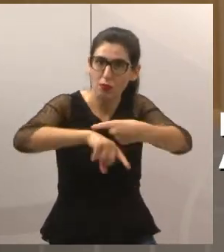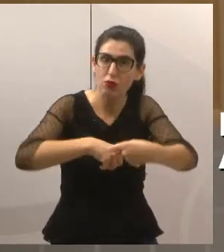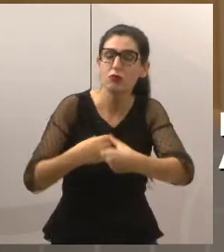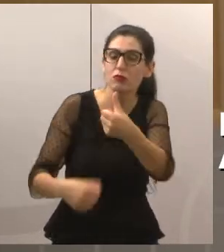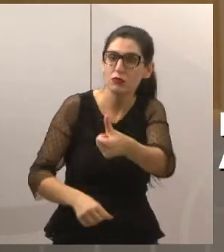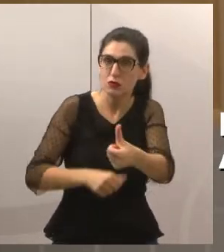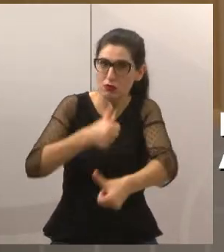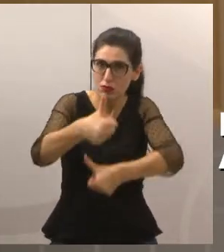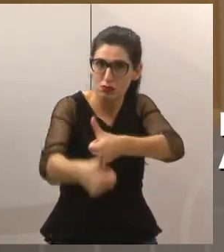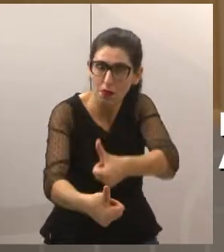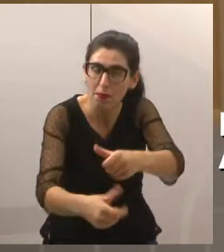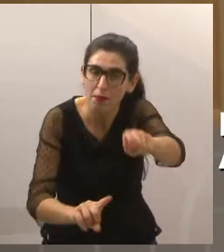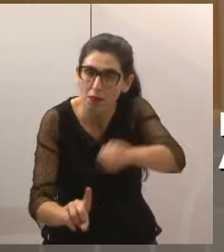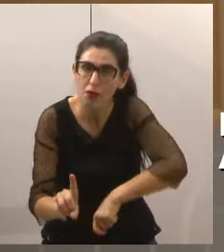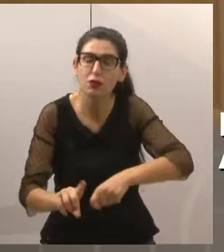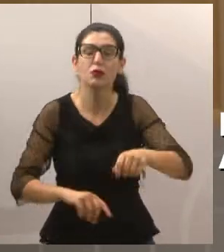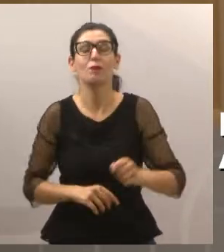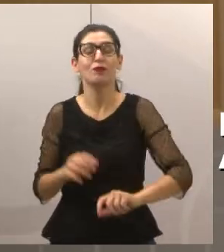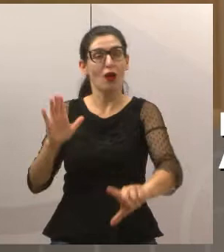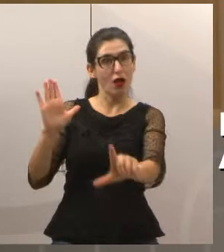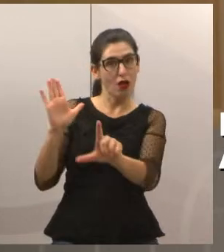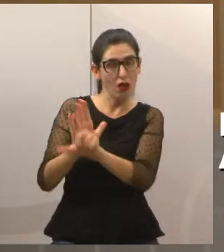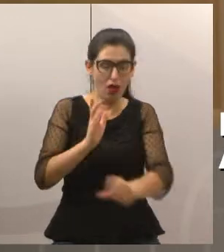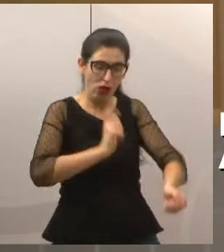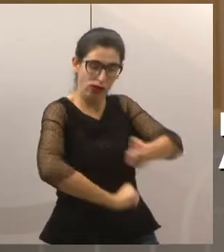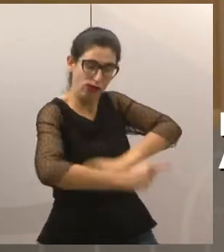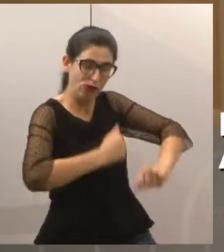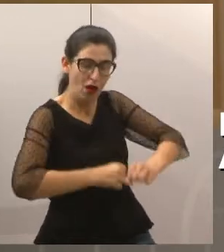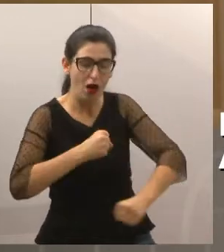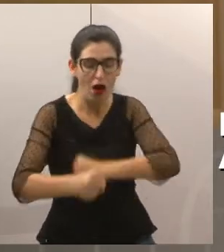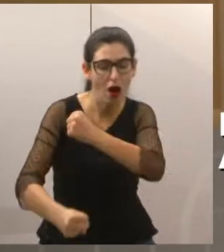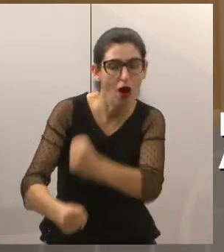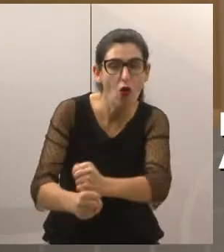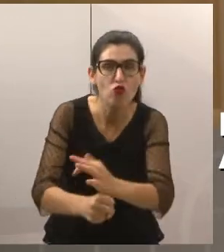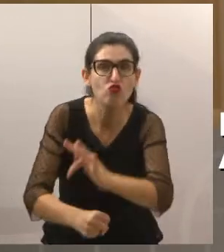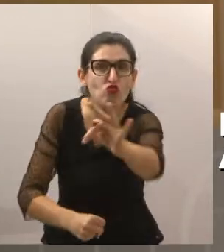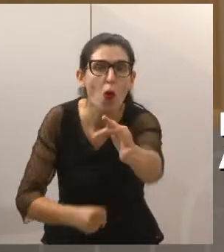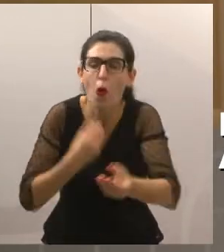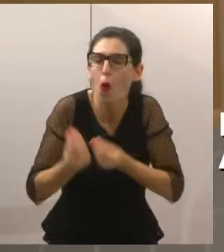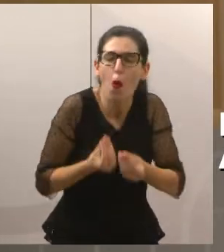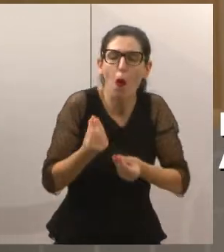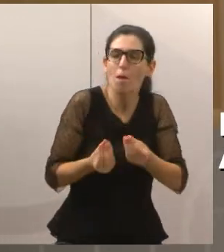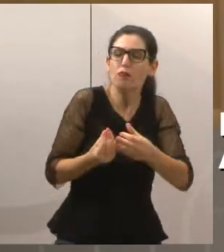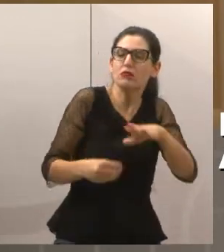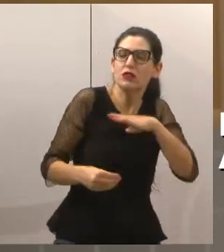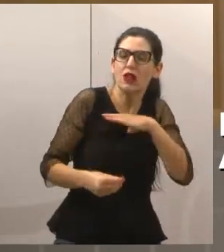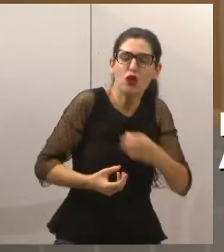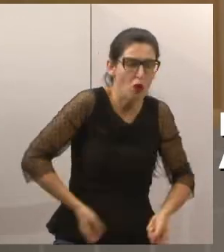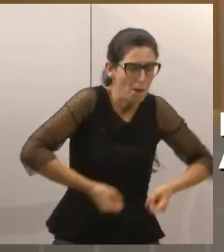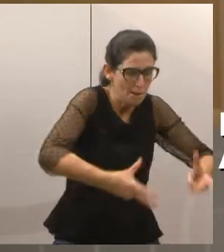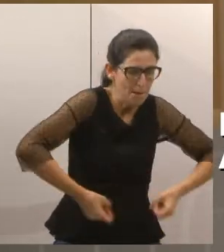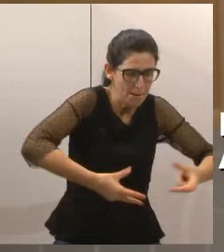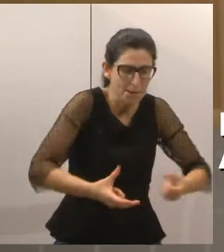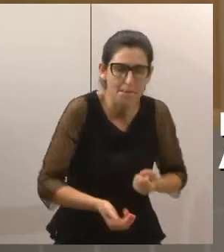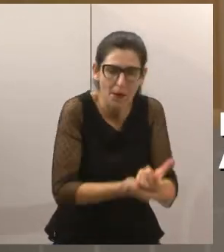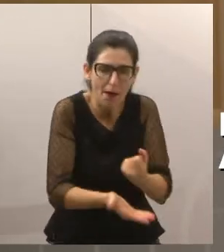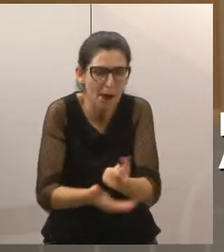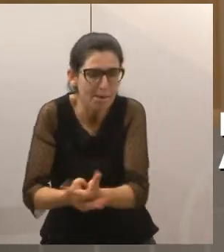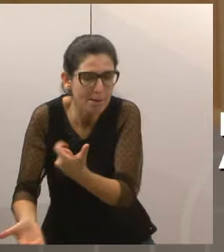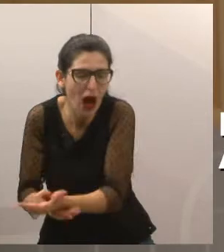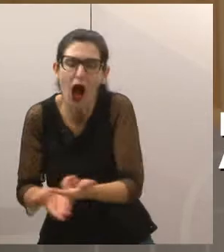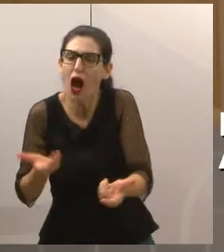da LOA, que é onde a Lei Orçamentária Anual, que é onde a gente destrincha um pouco melhor os gastos, que é a peça